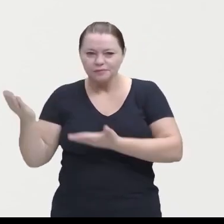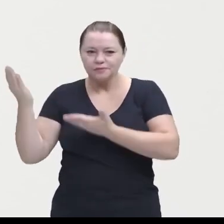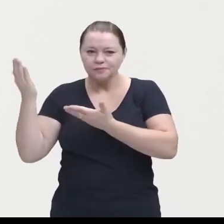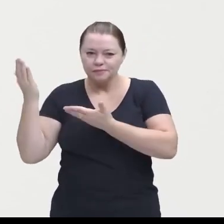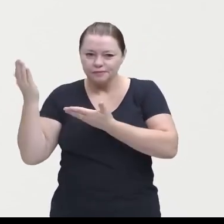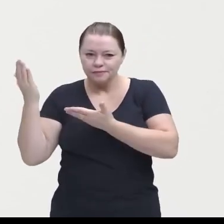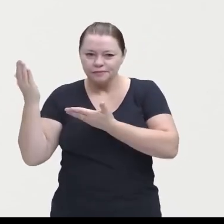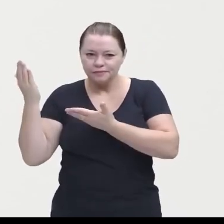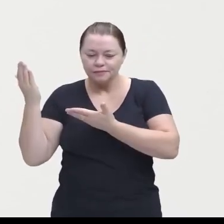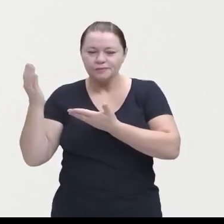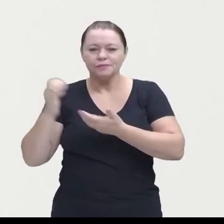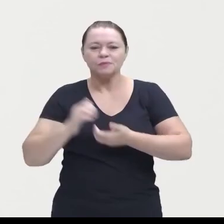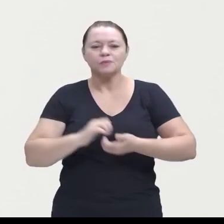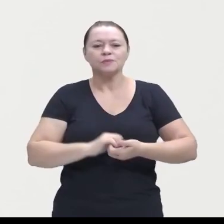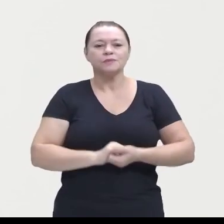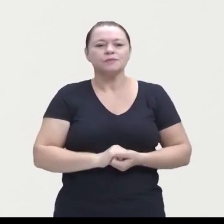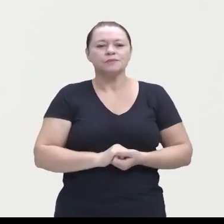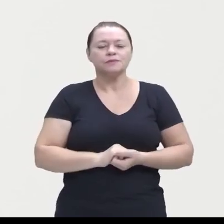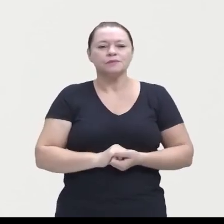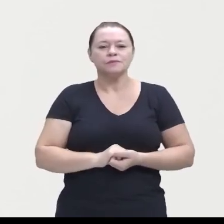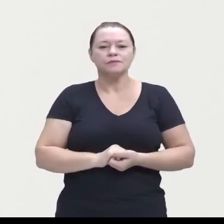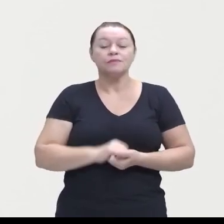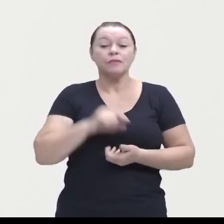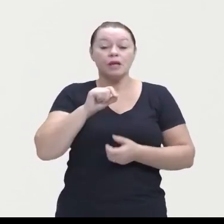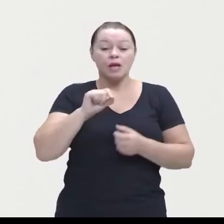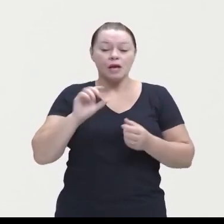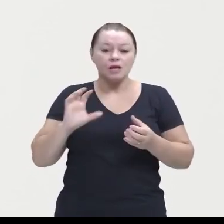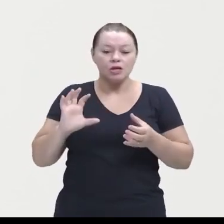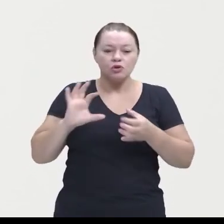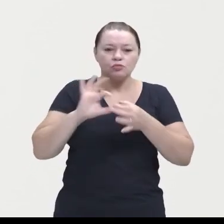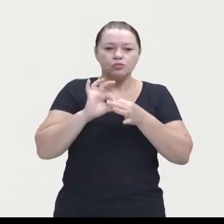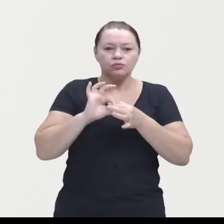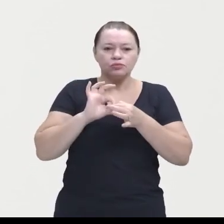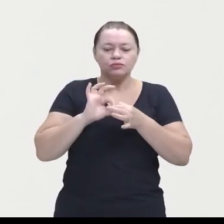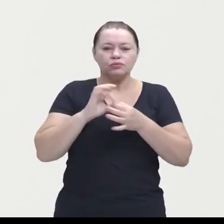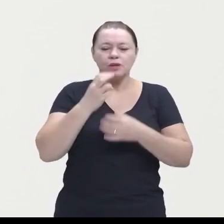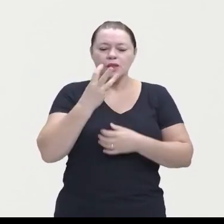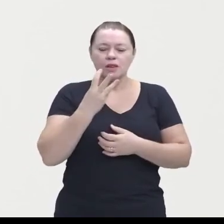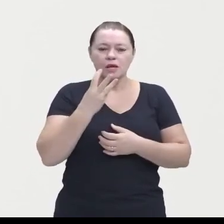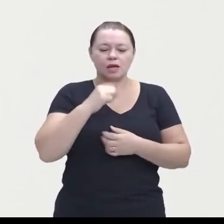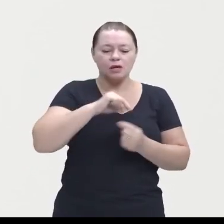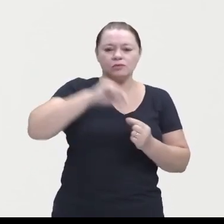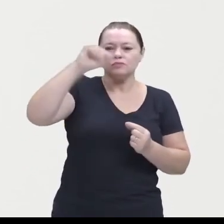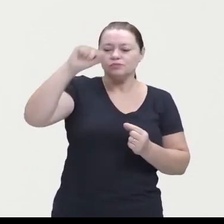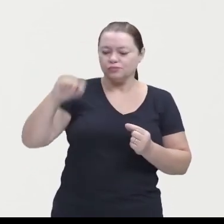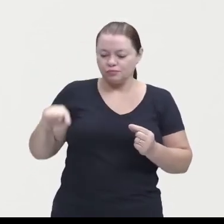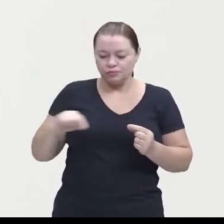pelo mesmo ponto, formando três lados.